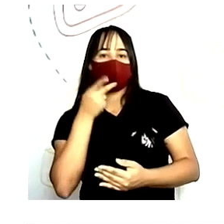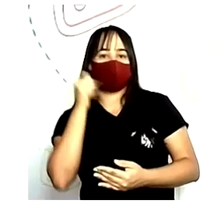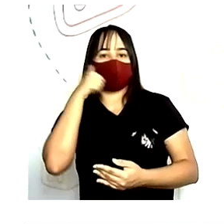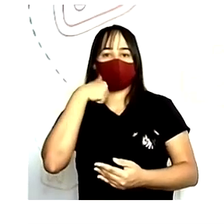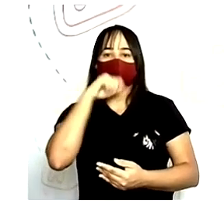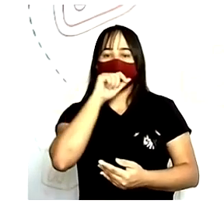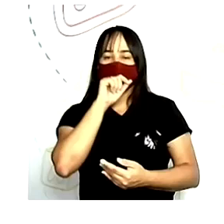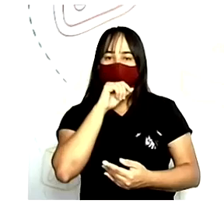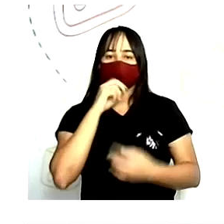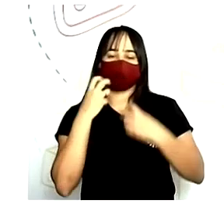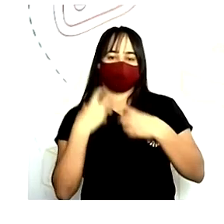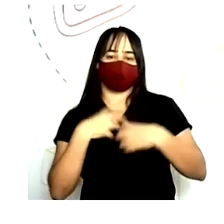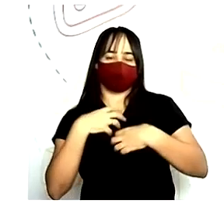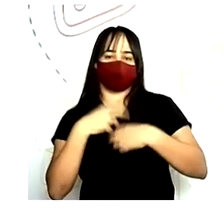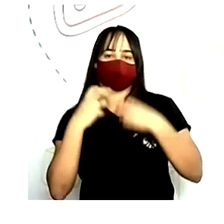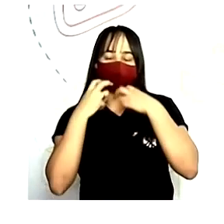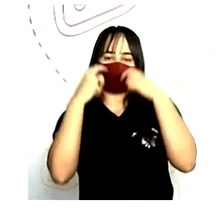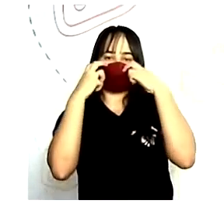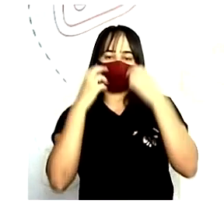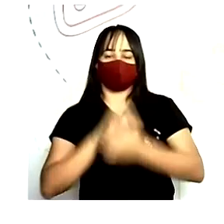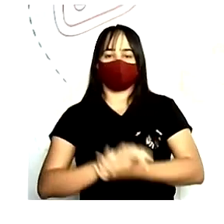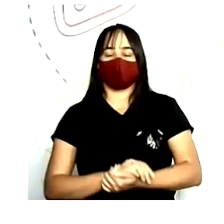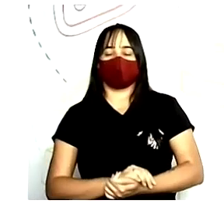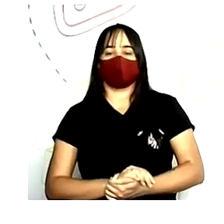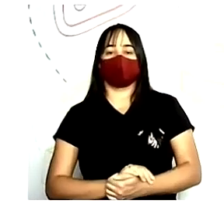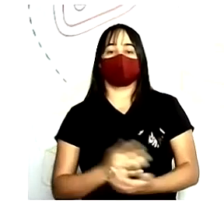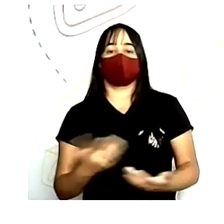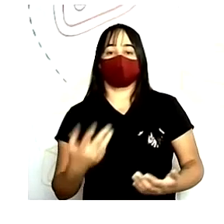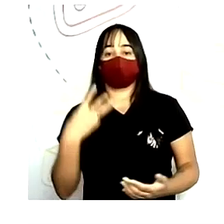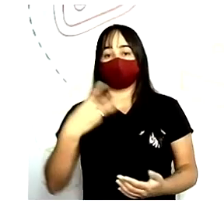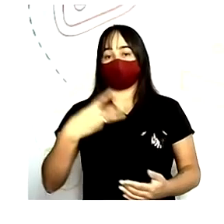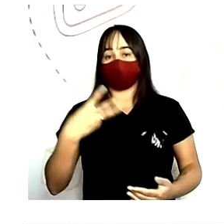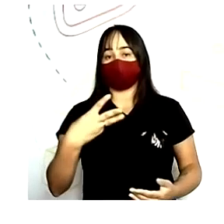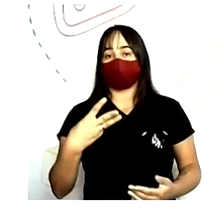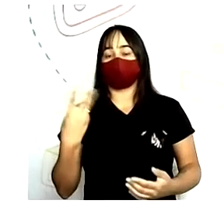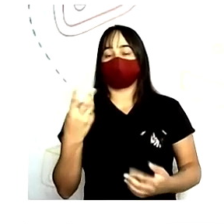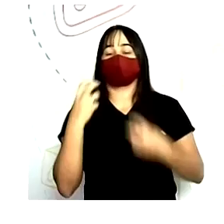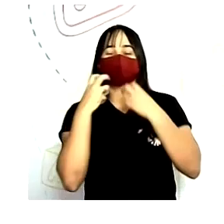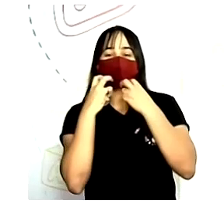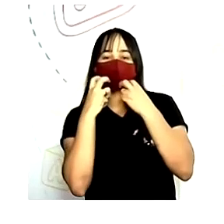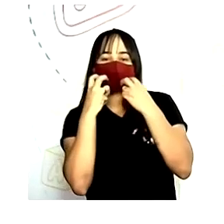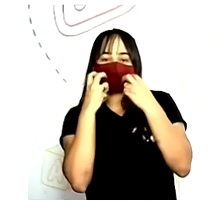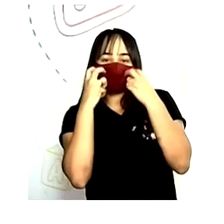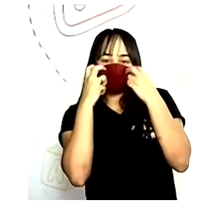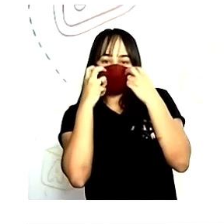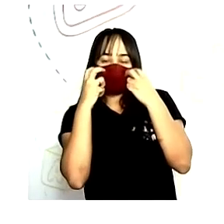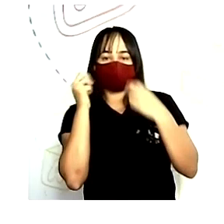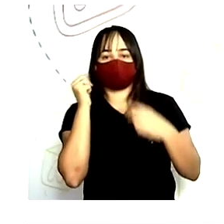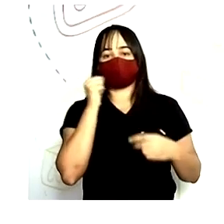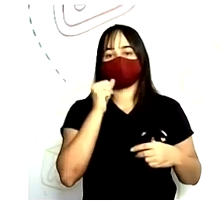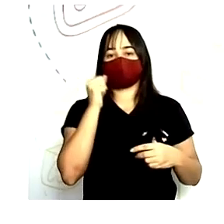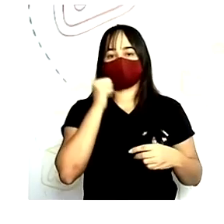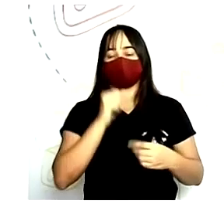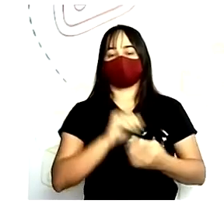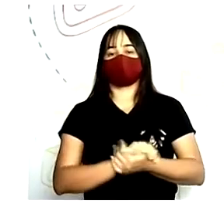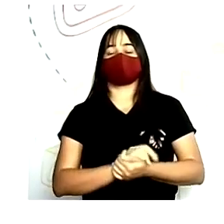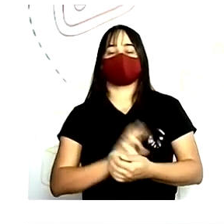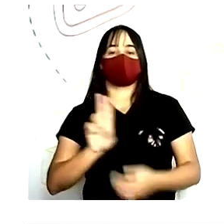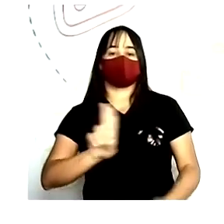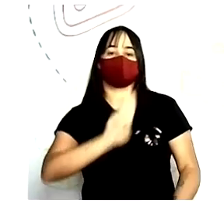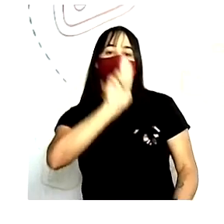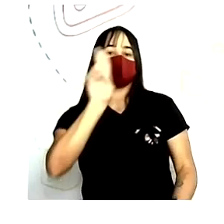né, de métodos contraceptivos. O terceiro, como eu falei, é a vergonha das meninas em solicitar também o uso